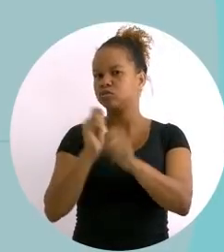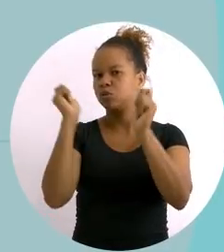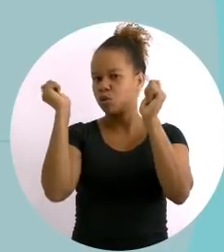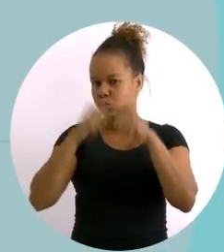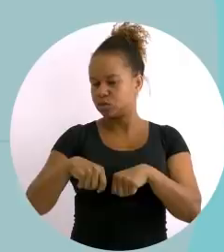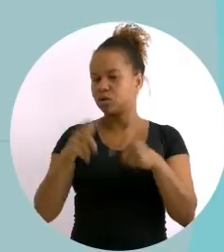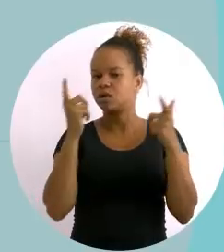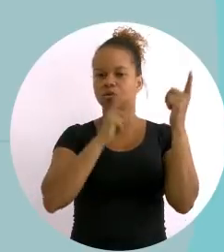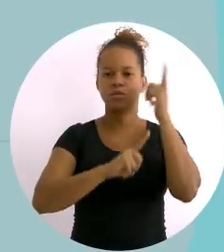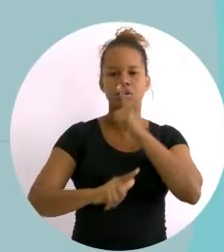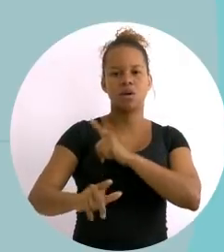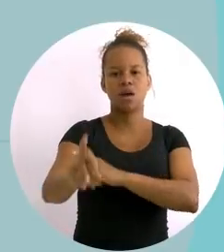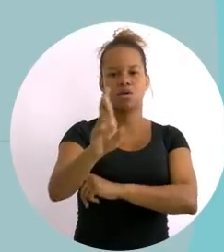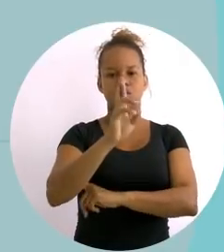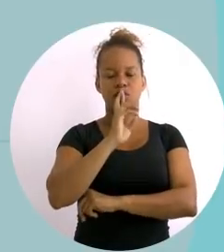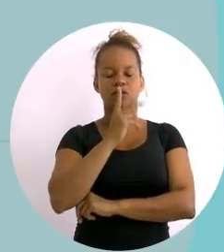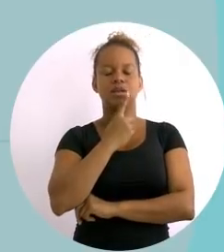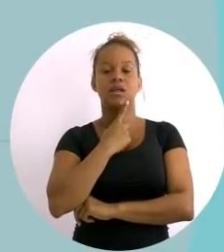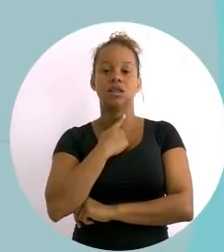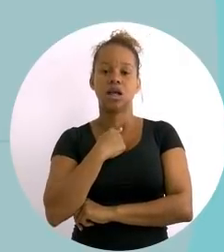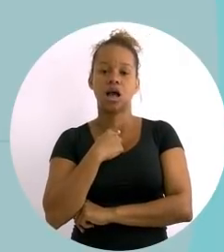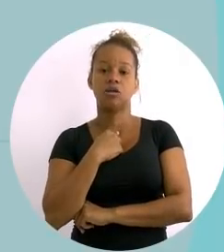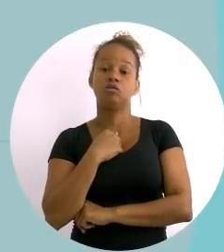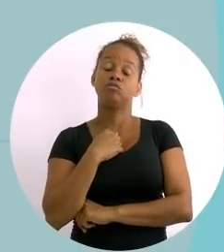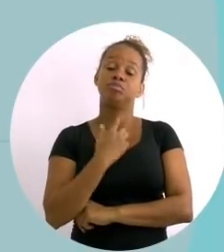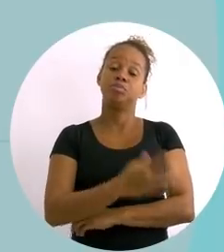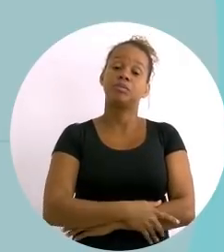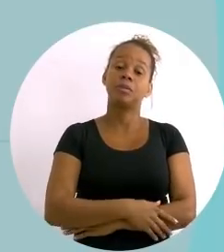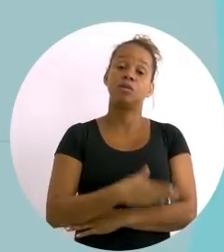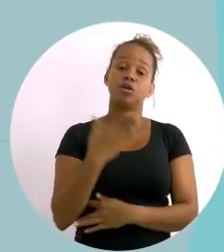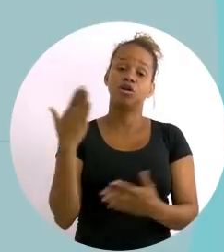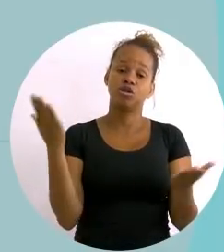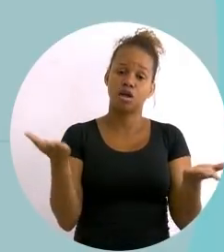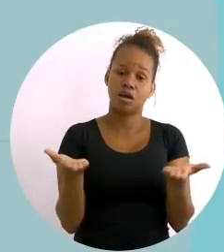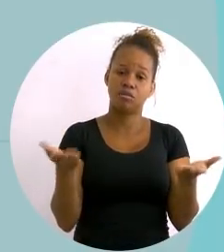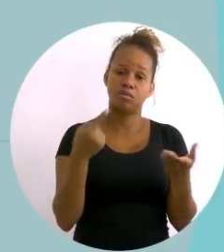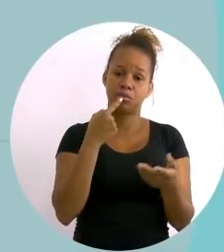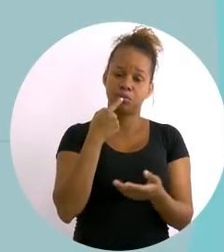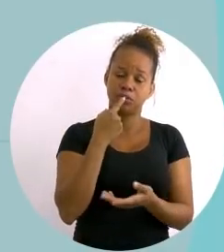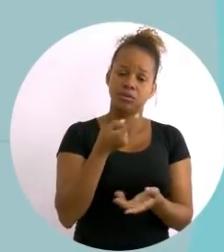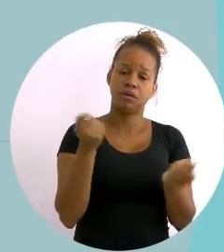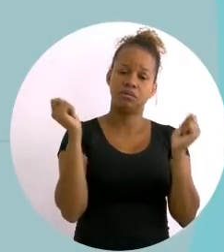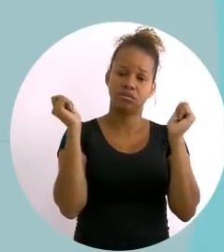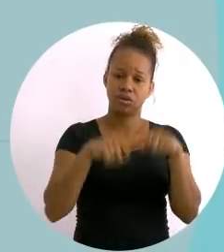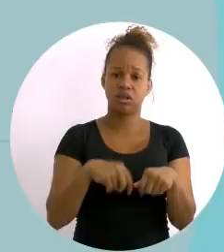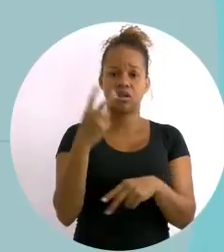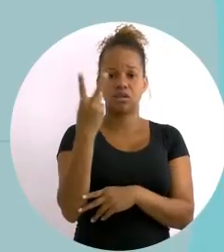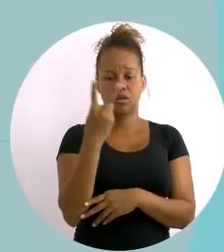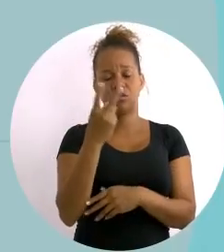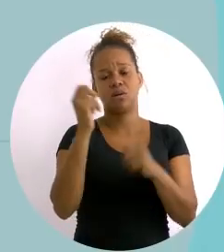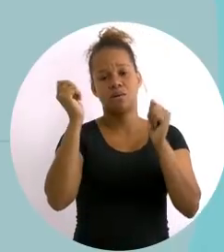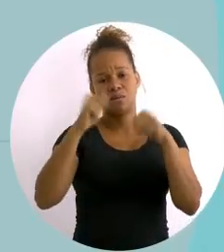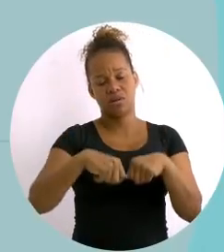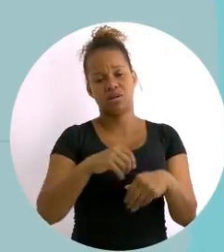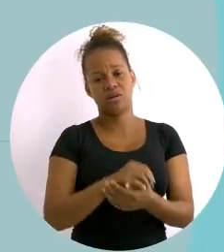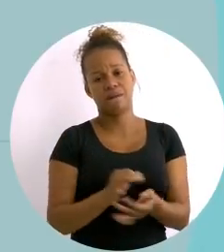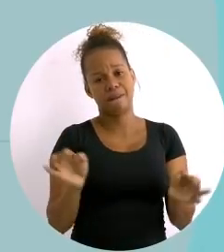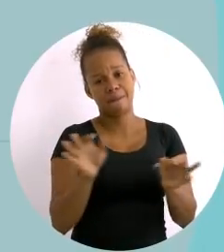alcançar o resultado desejado. Estamos nos aproximando da finalização da segunda